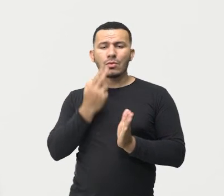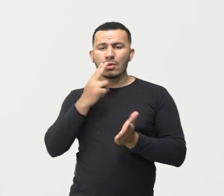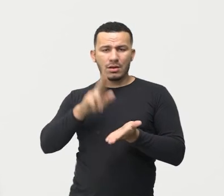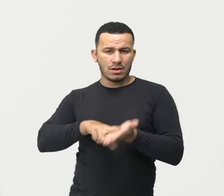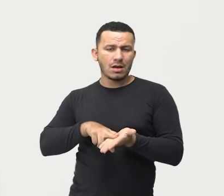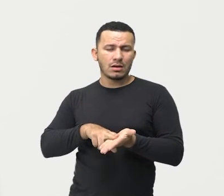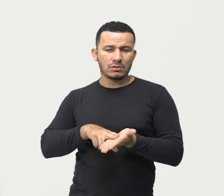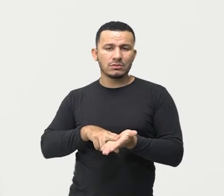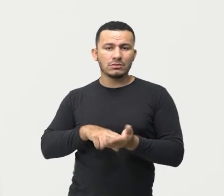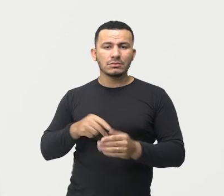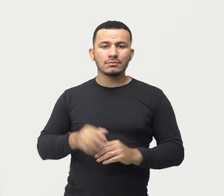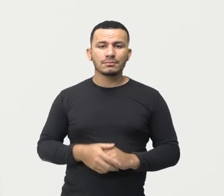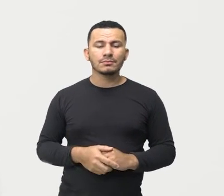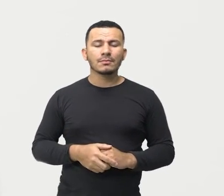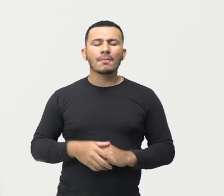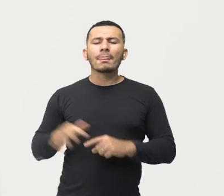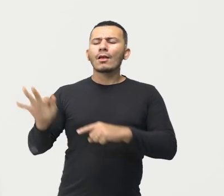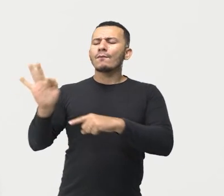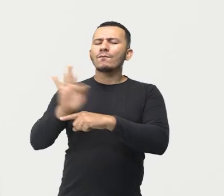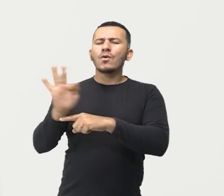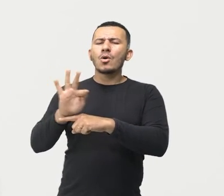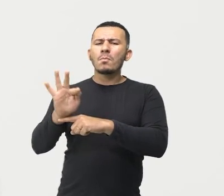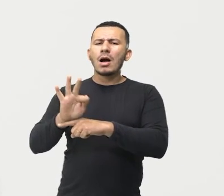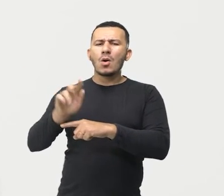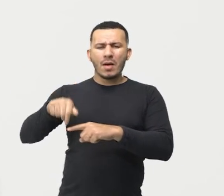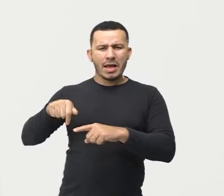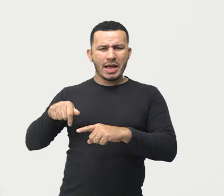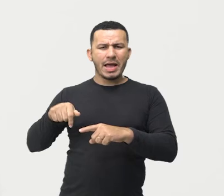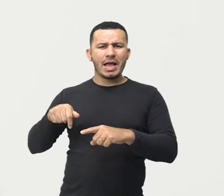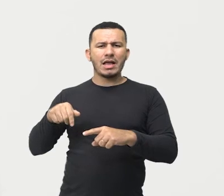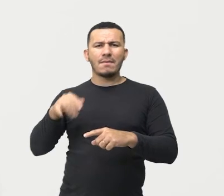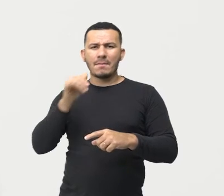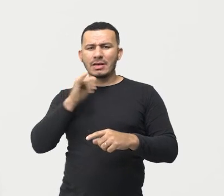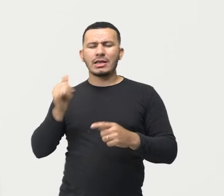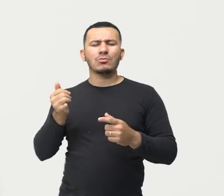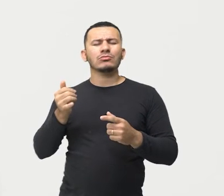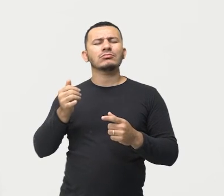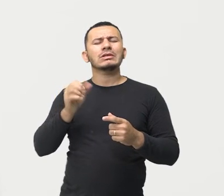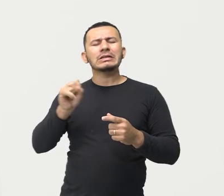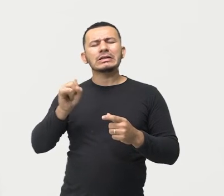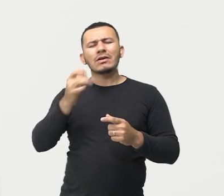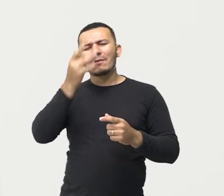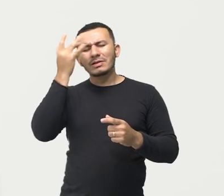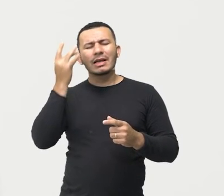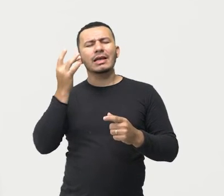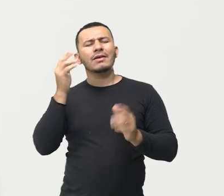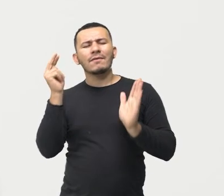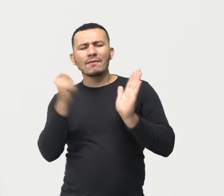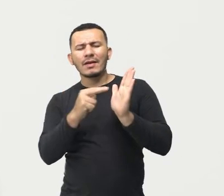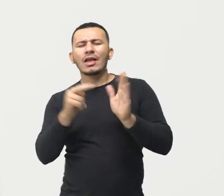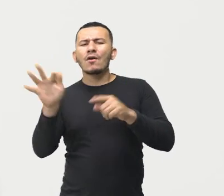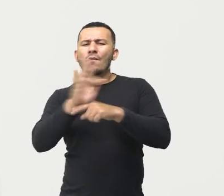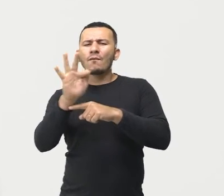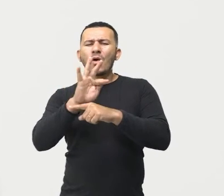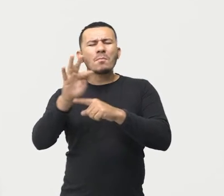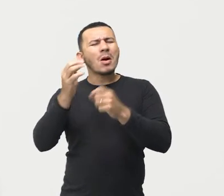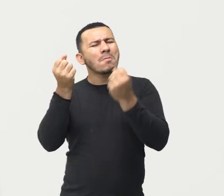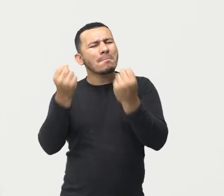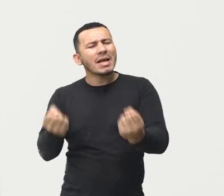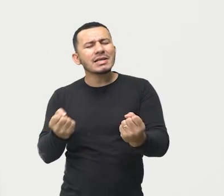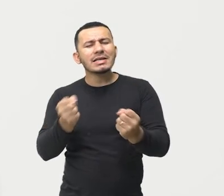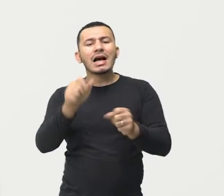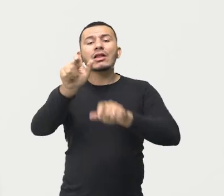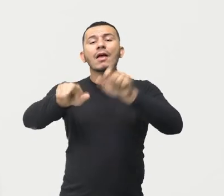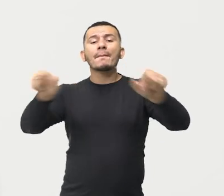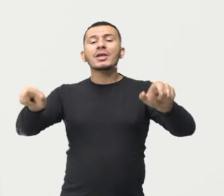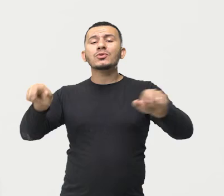E, de novo, o fato de ser formal não significa ser inacessível, tá bom, gente? Ah, é um formal tão formal que